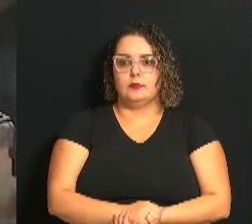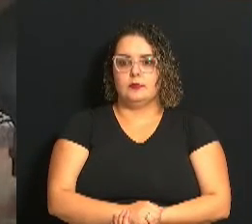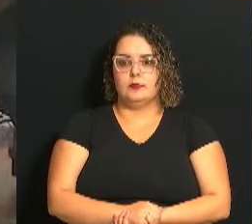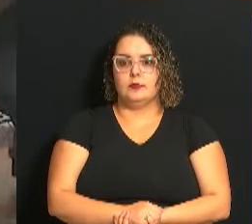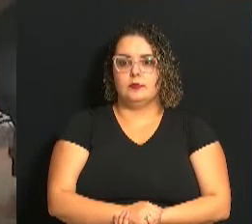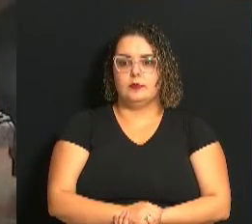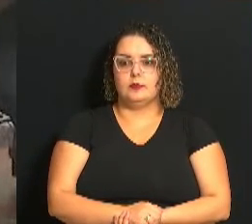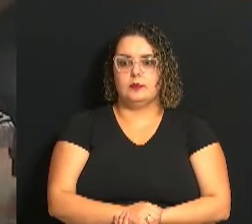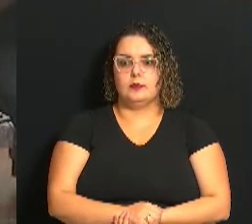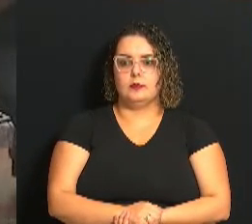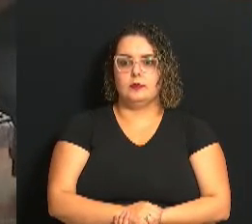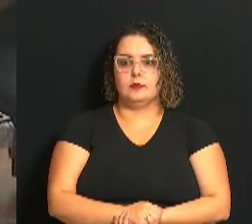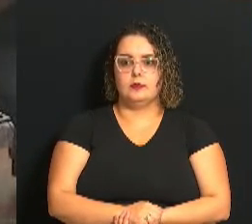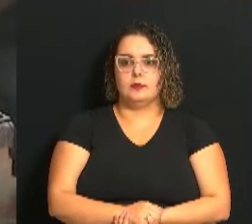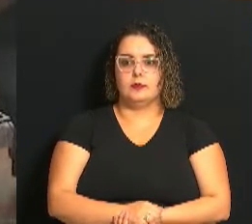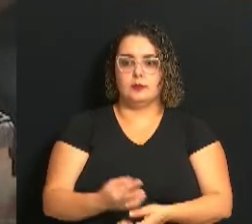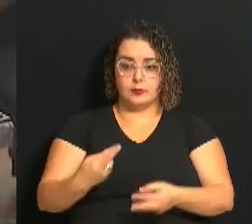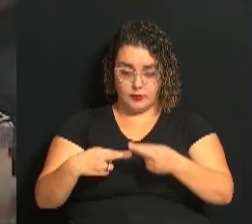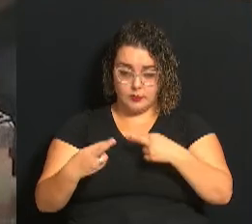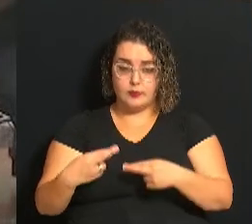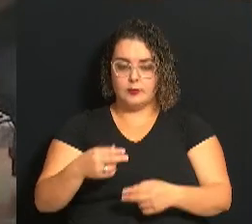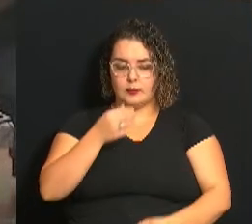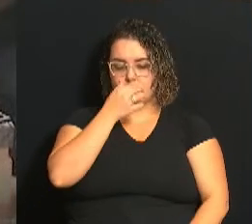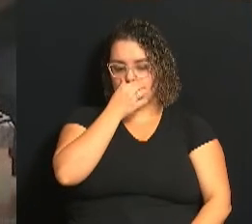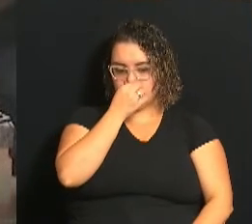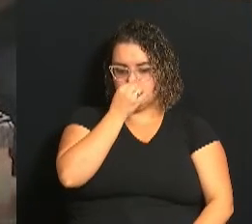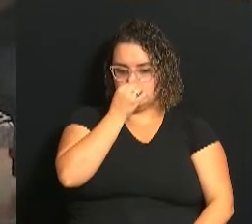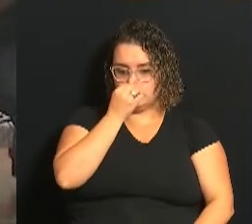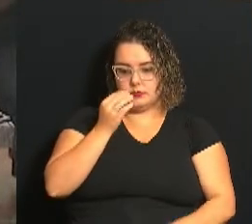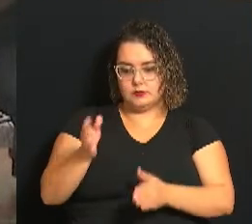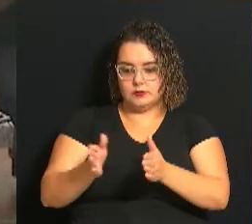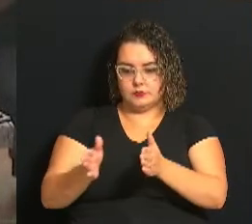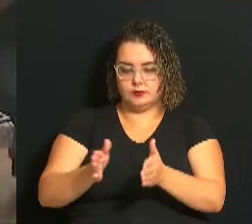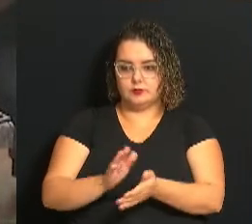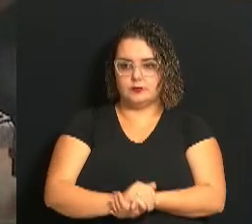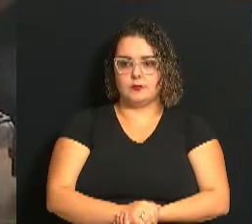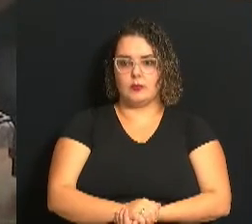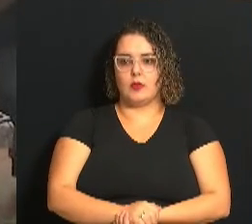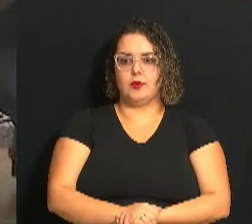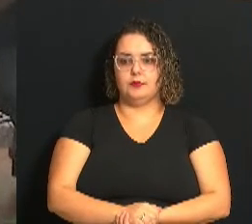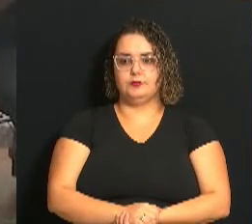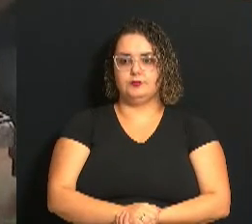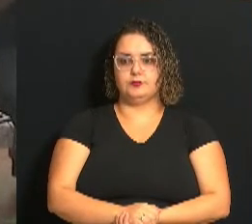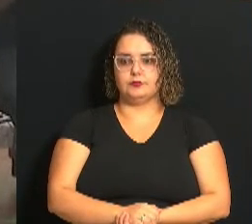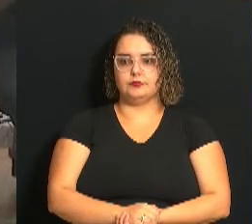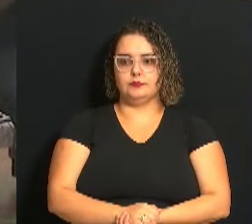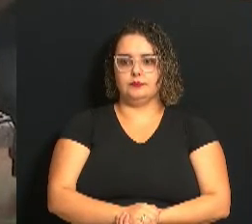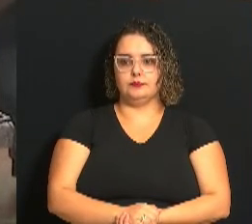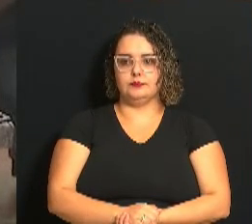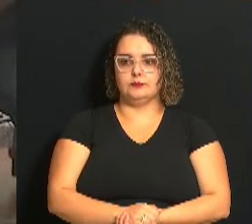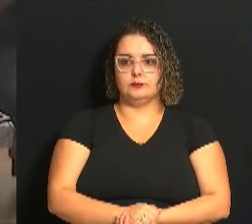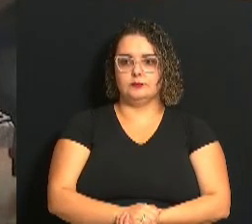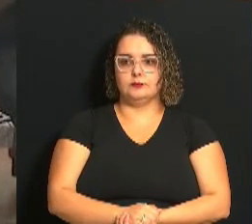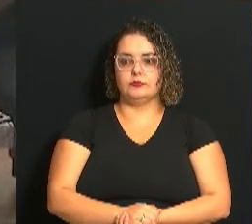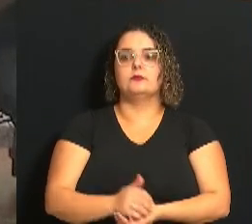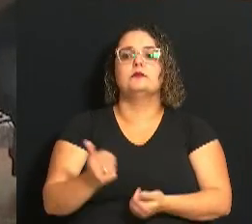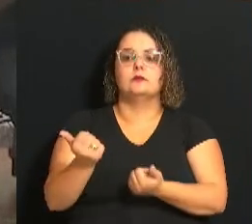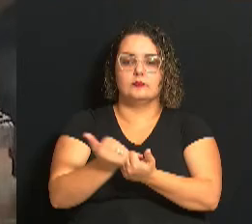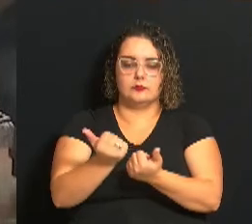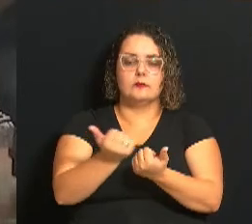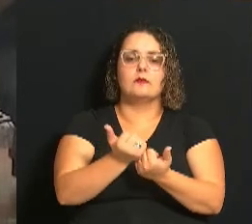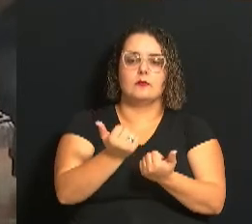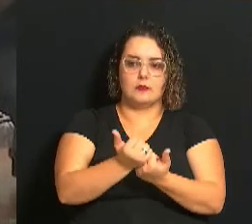Bom, em relação à segunda parte aí da pergunta, né? Esse cargo é um cargo